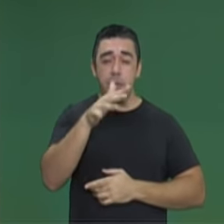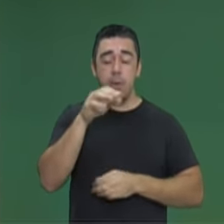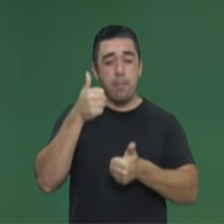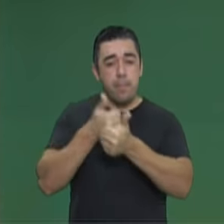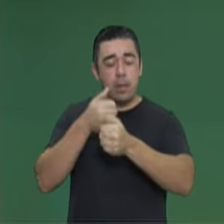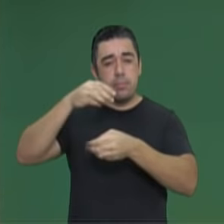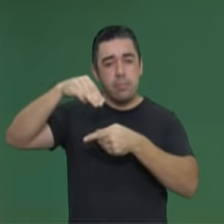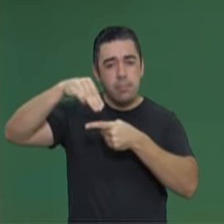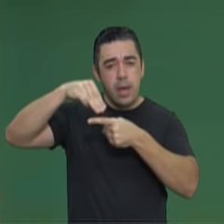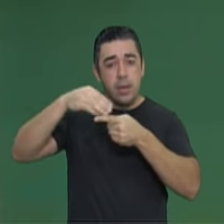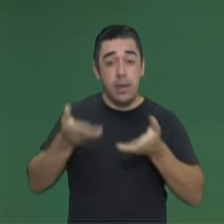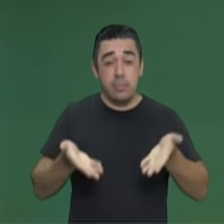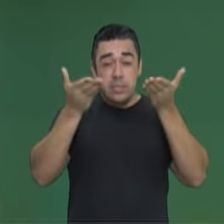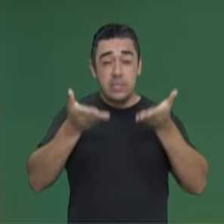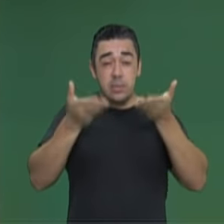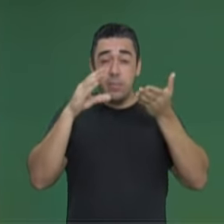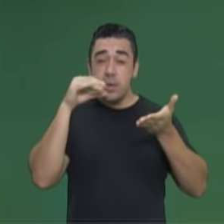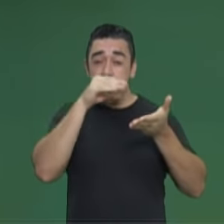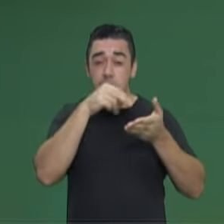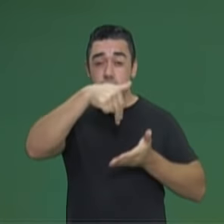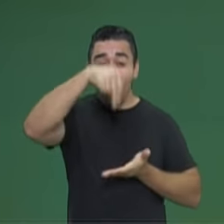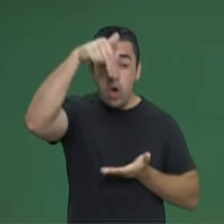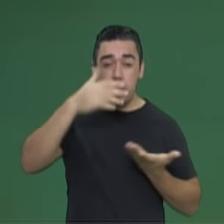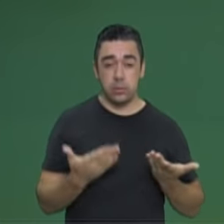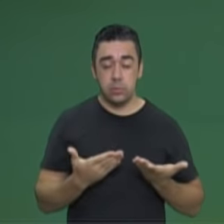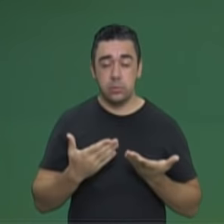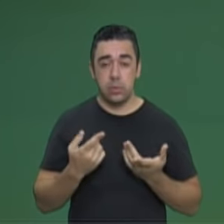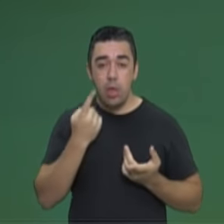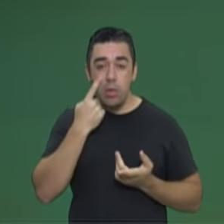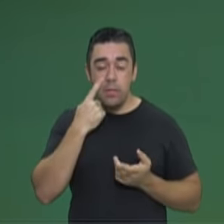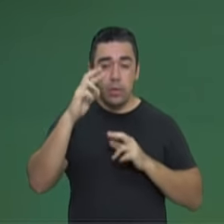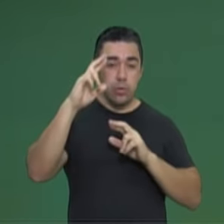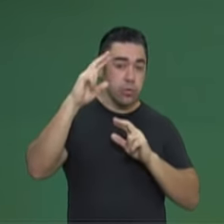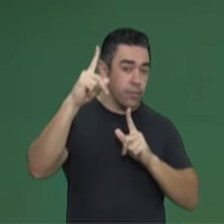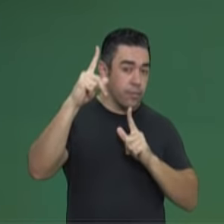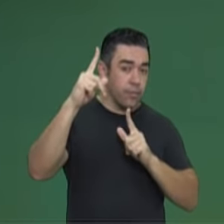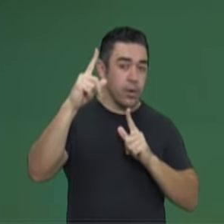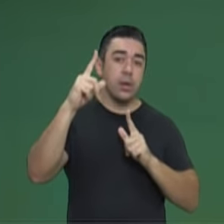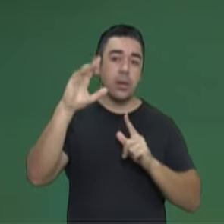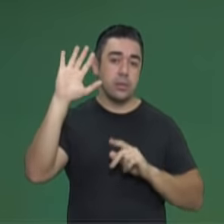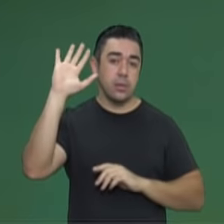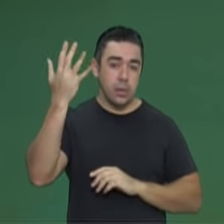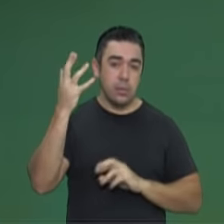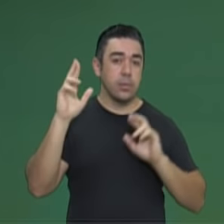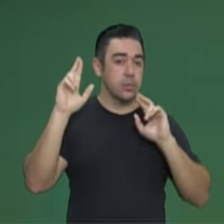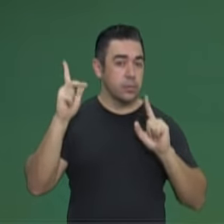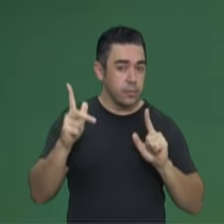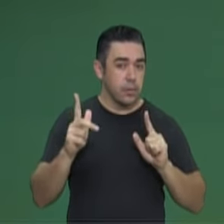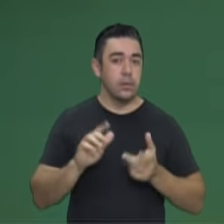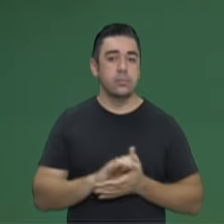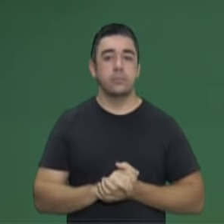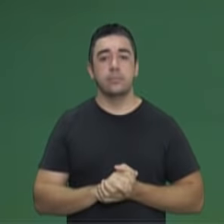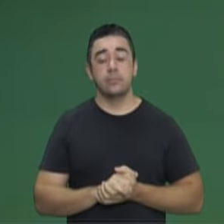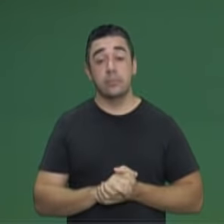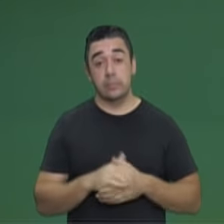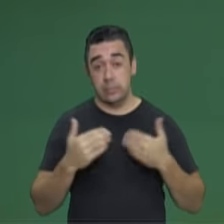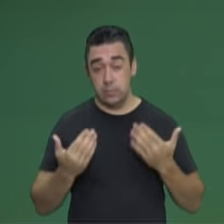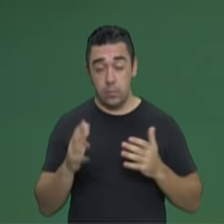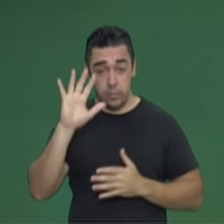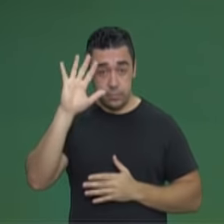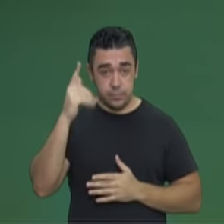nessa região aqui do estado. O que a gente percebe? Condições climáticas bastante diferentes. E essas